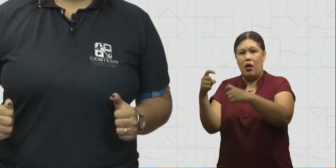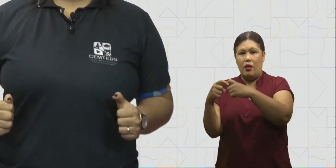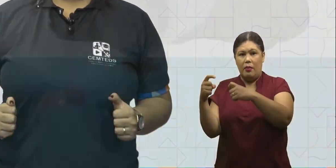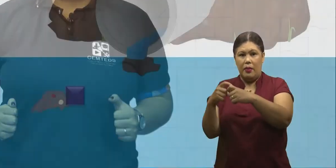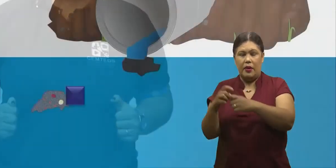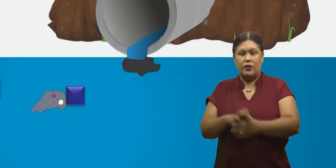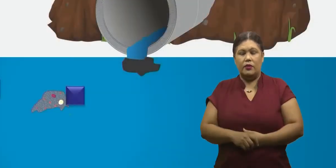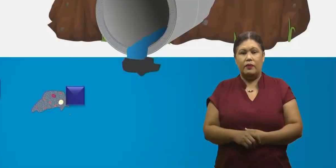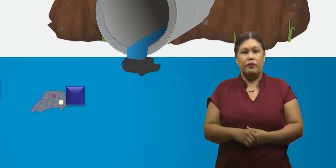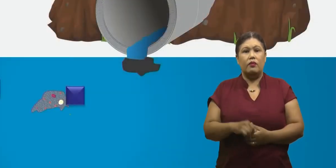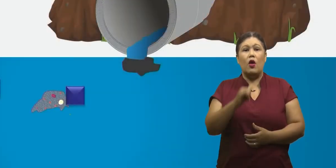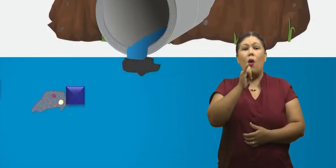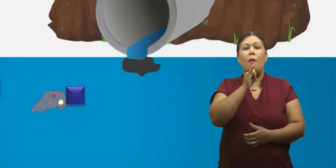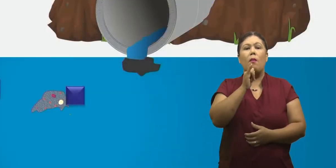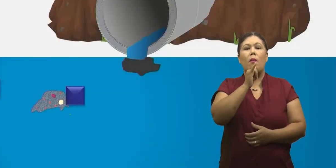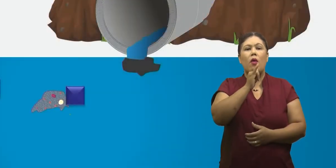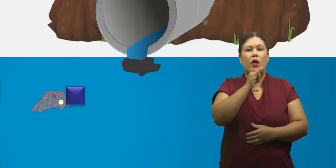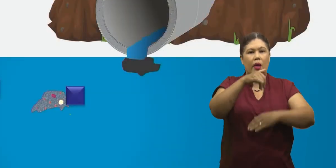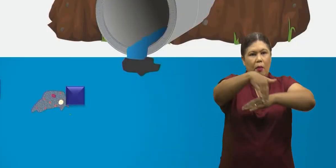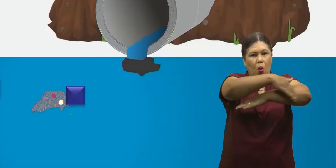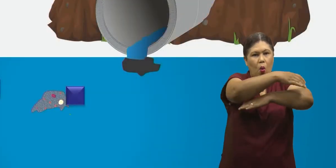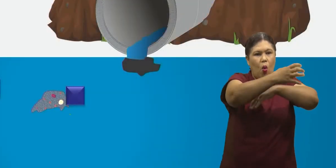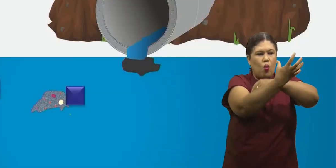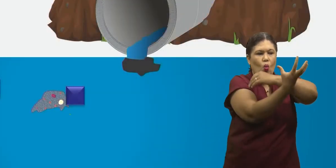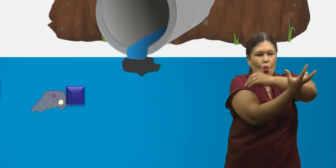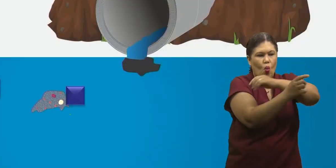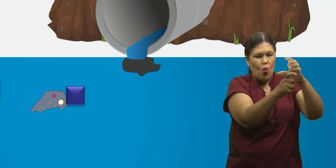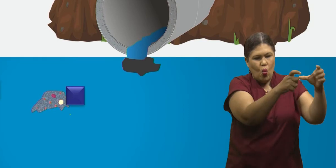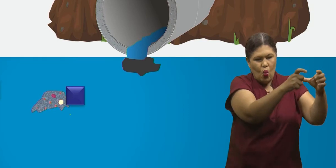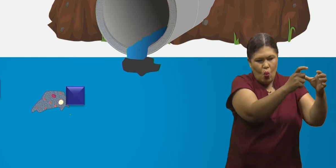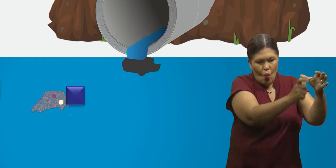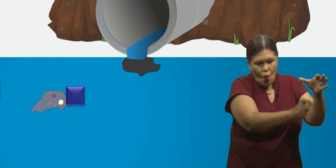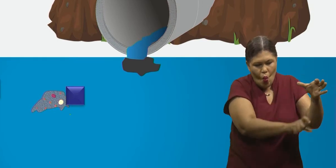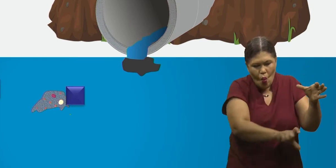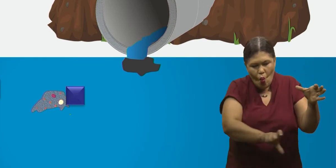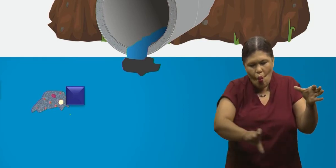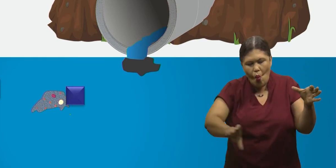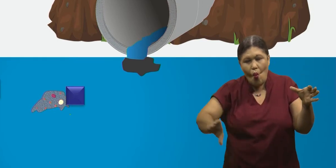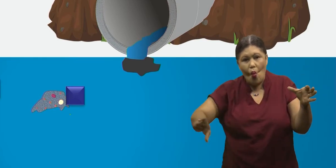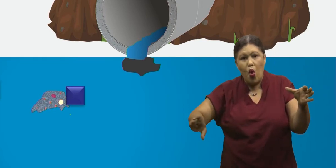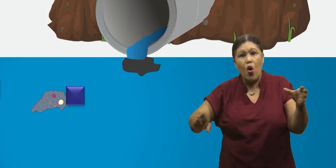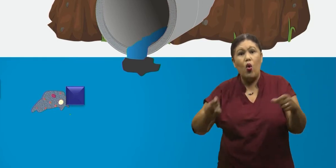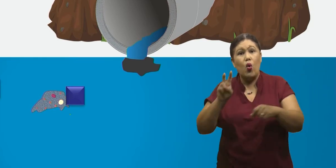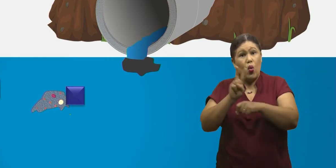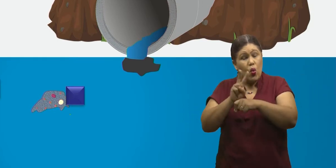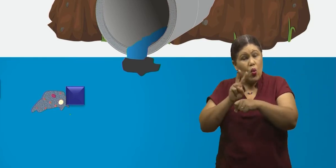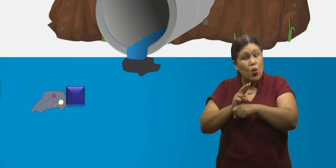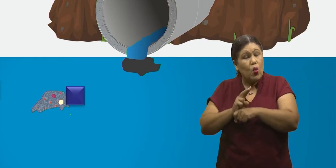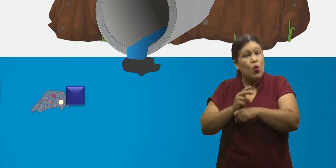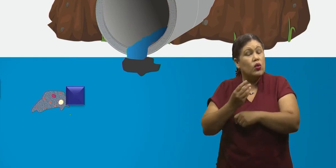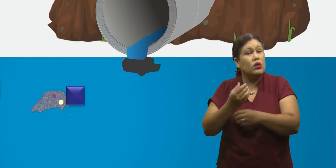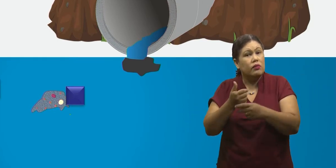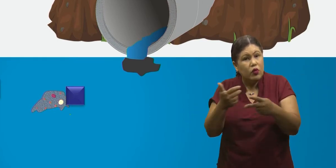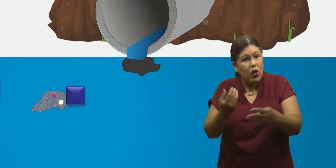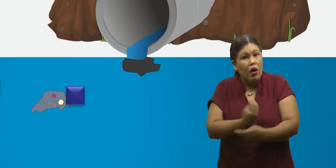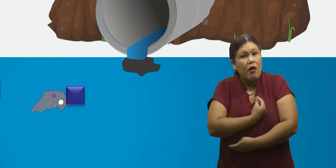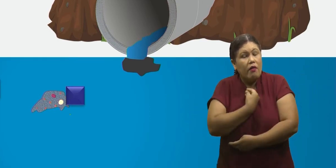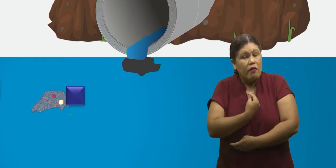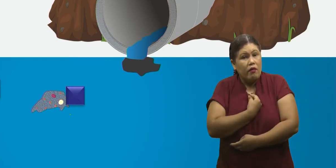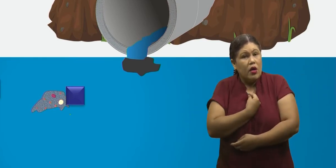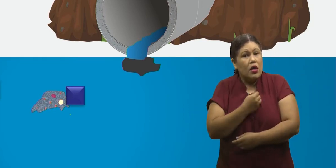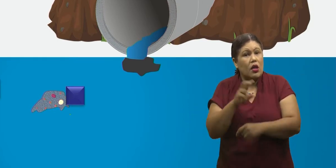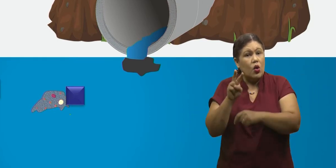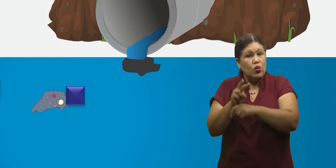área médica. O esgoto doméstico utiliza processos biológicos para degradar a matéria orgânica. Isto